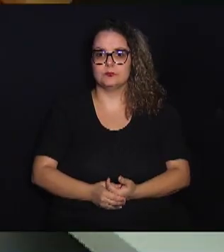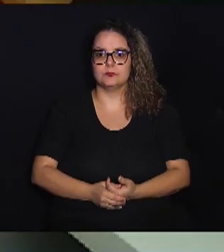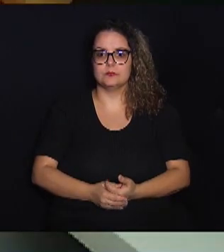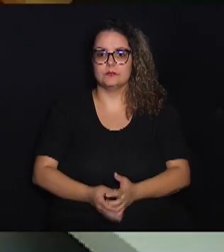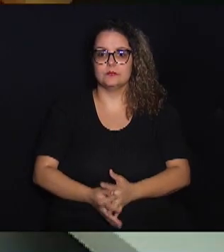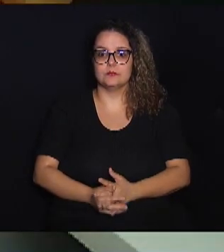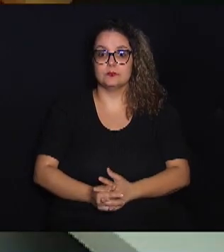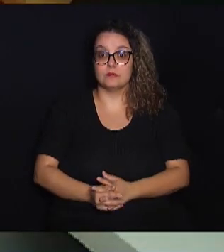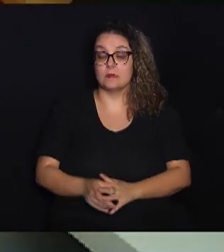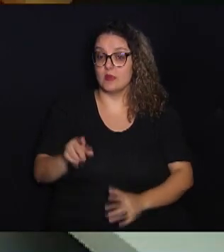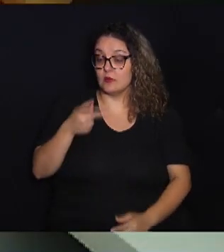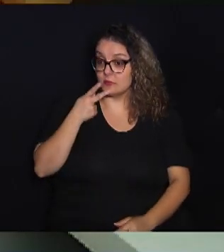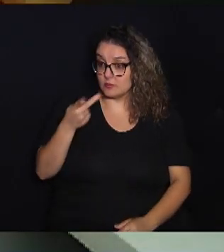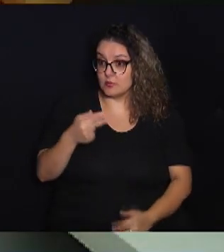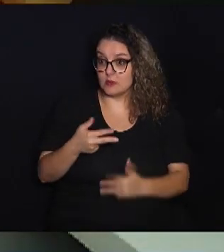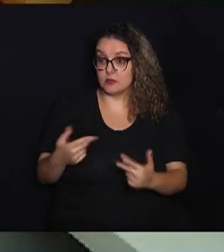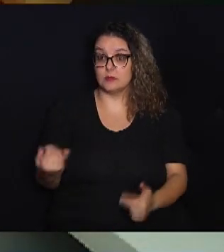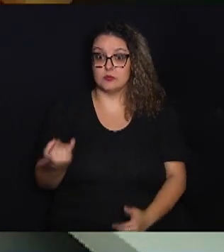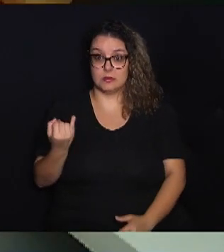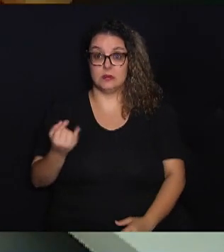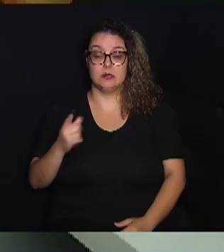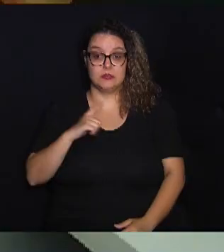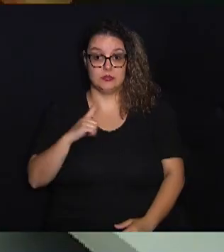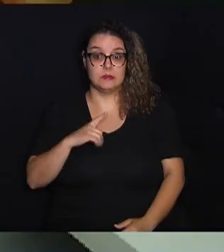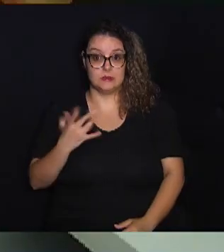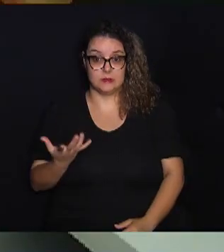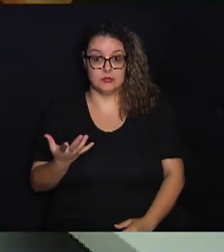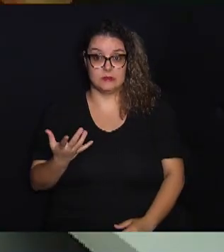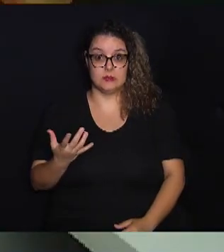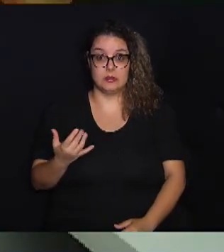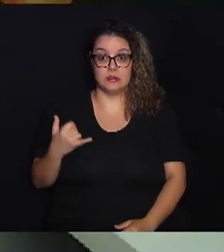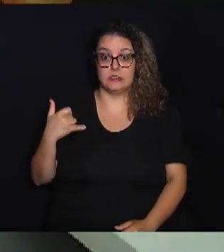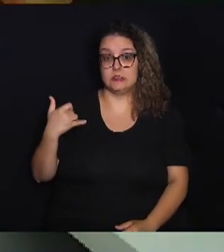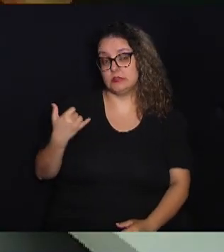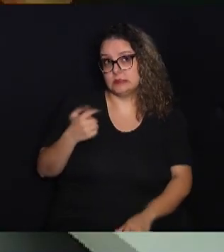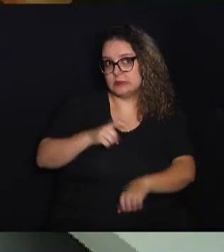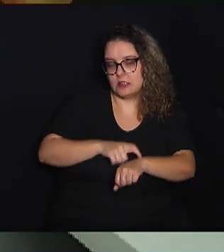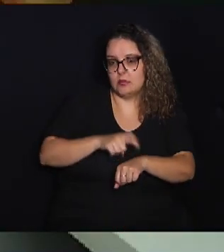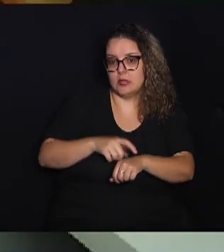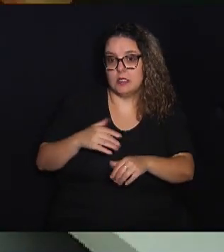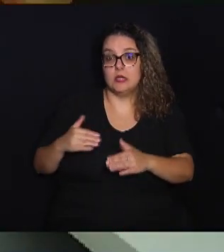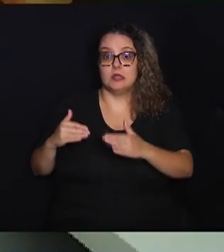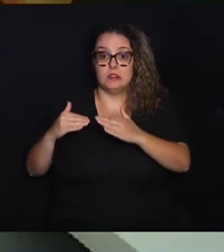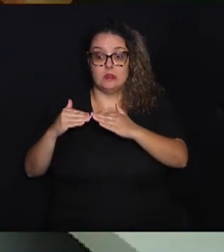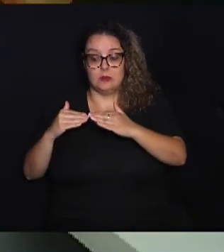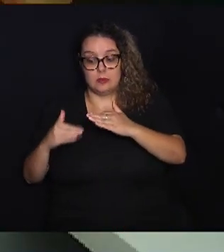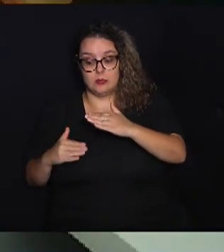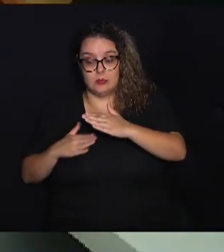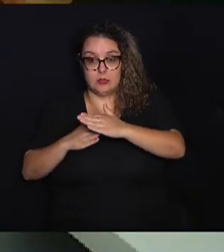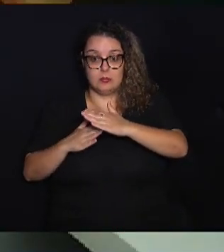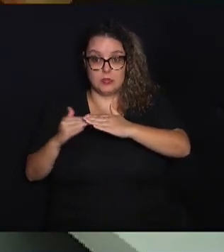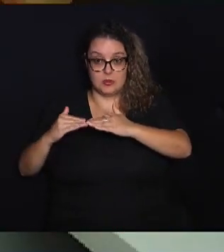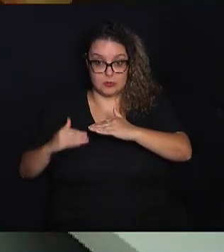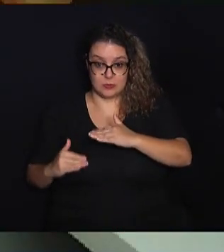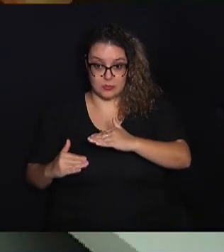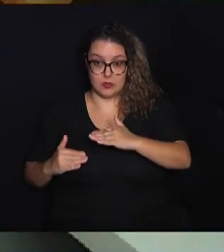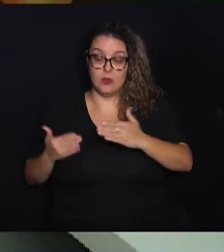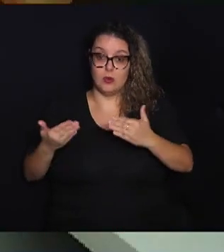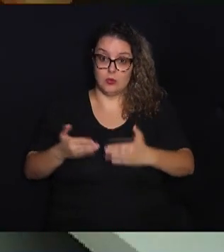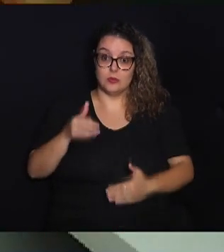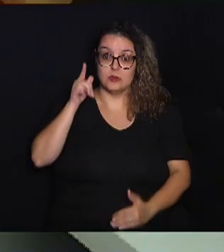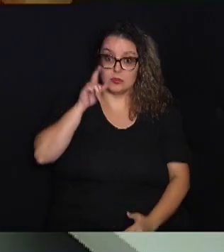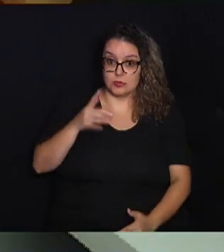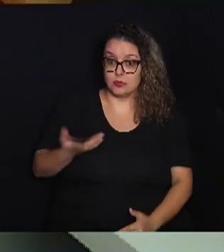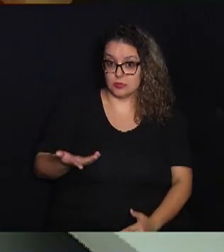ponto importante que, além da gente ter essa faixa, existe o limite inferior, né? Então, hoje a gente